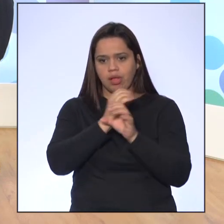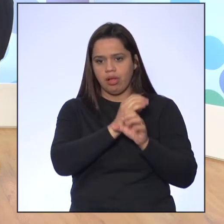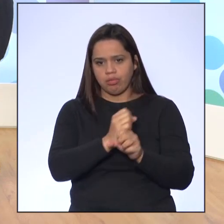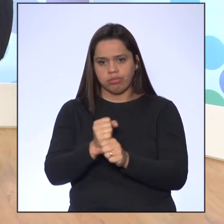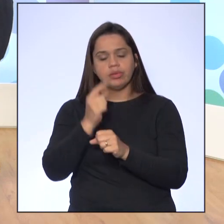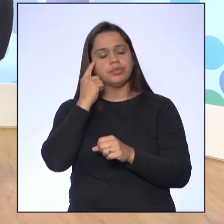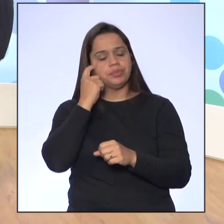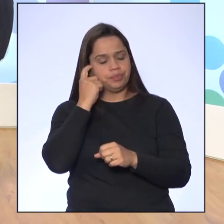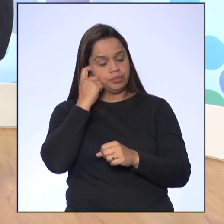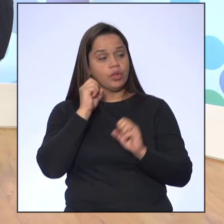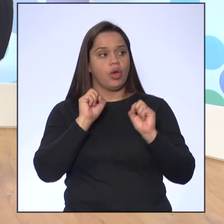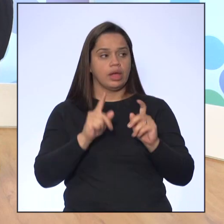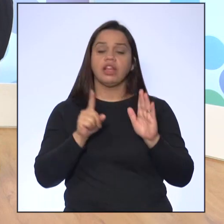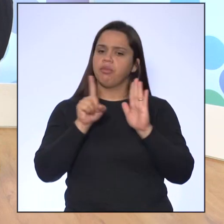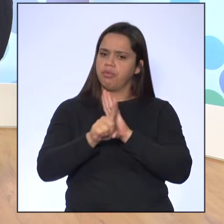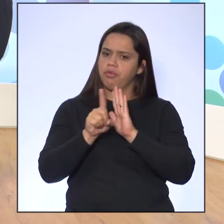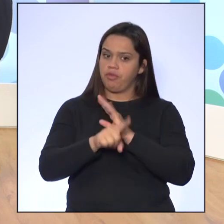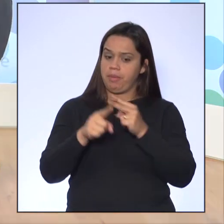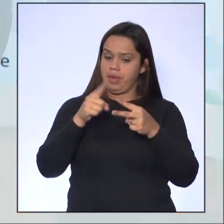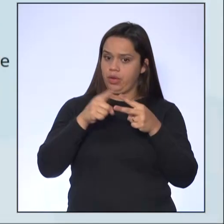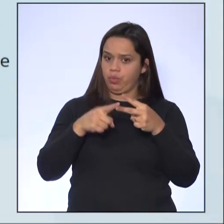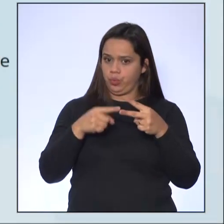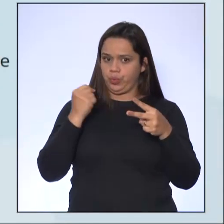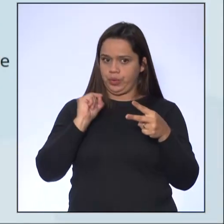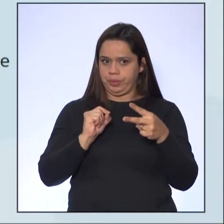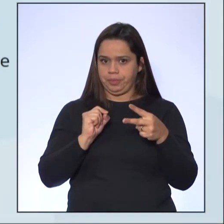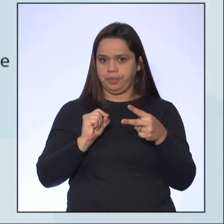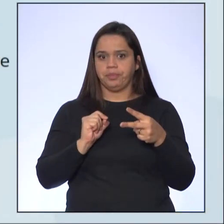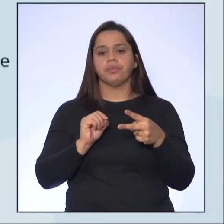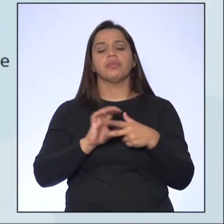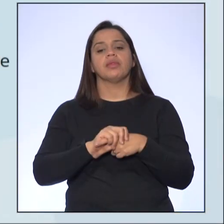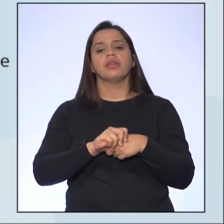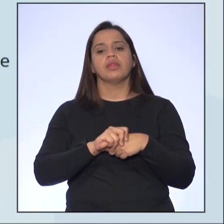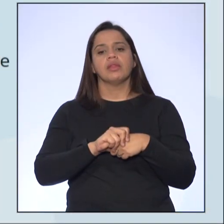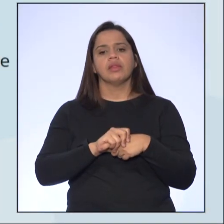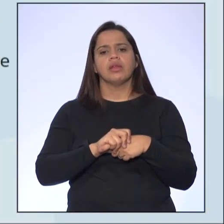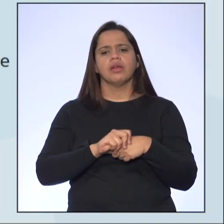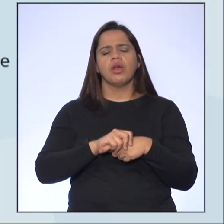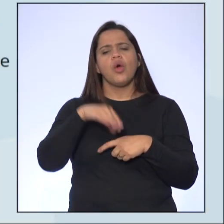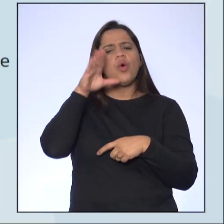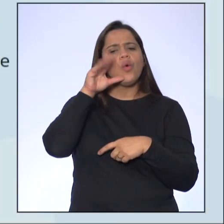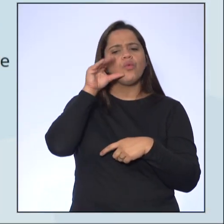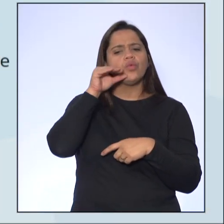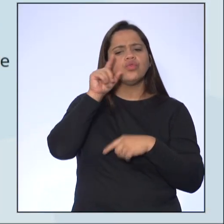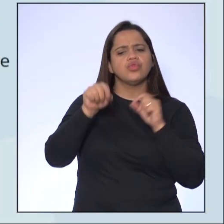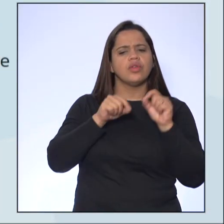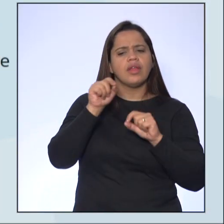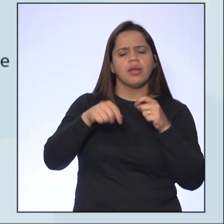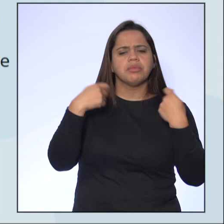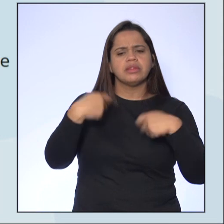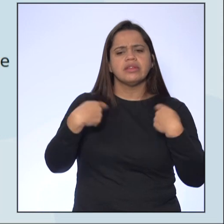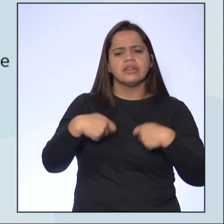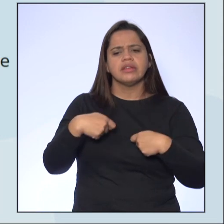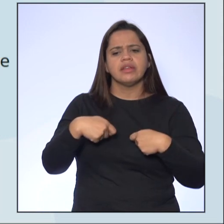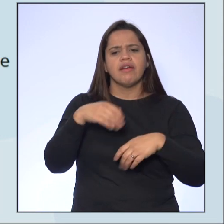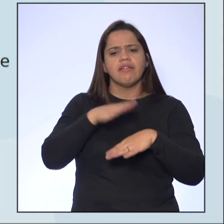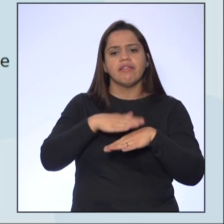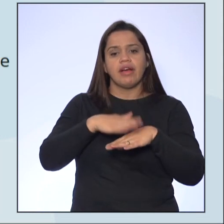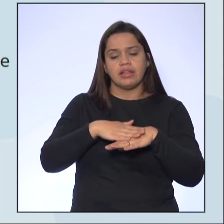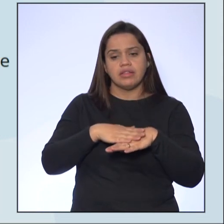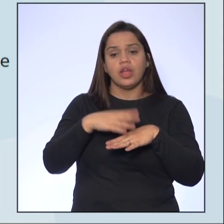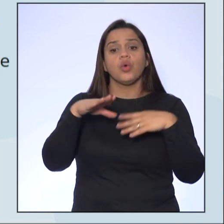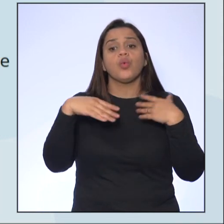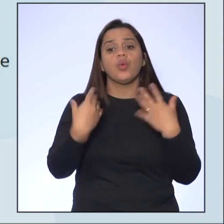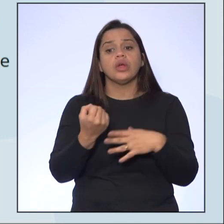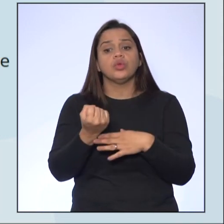tem a pergunta ali Então para vamos eles. para as 2 perguntas? As 2 perguntas são as seguintes. O que o funcionário deve fazer quando o número